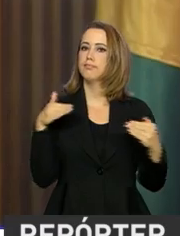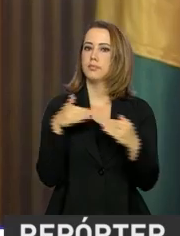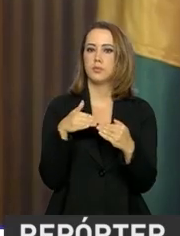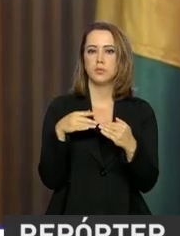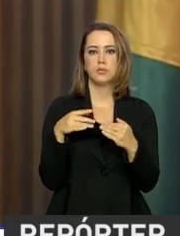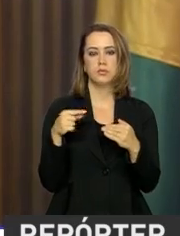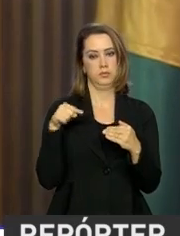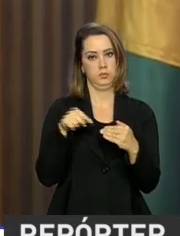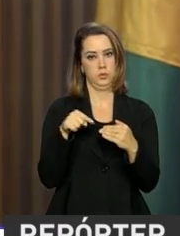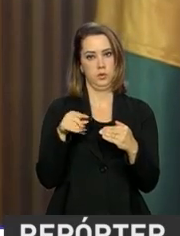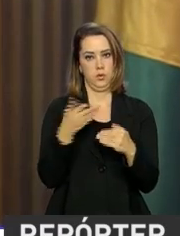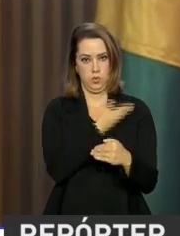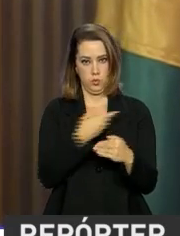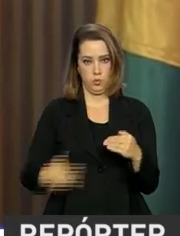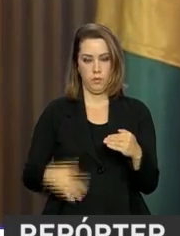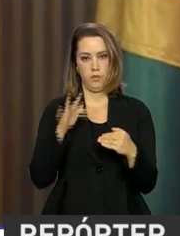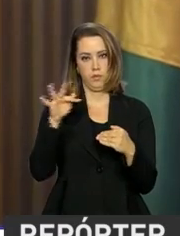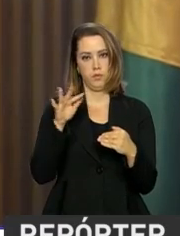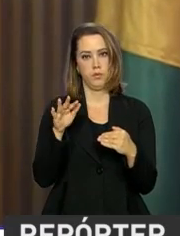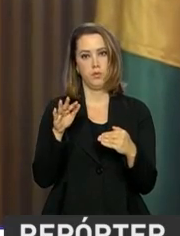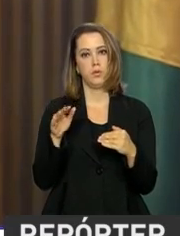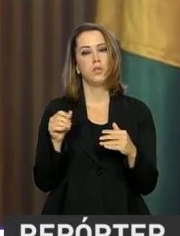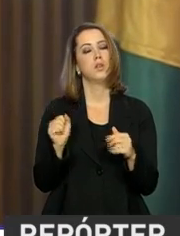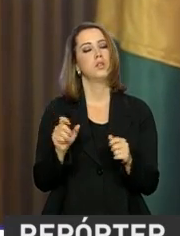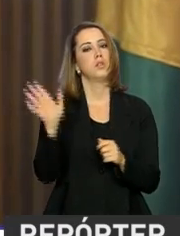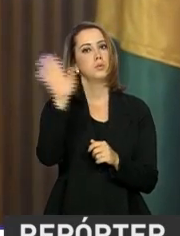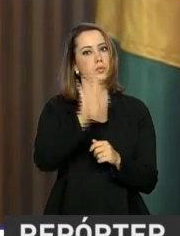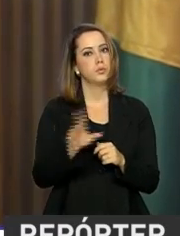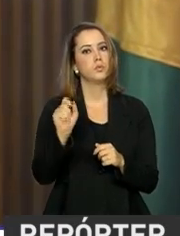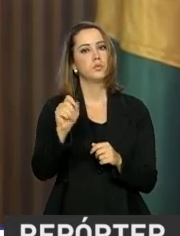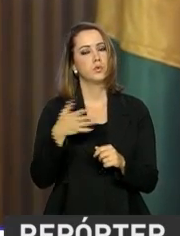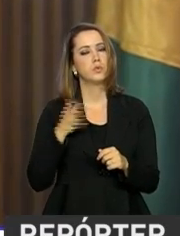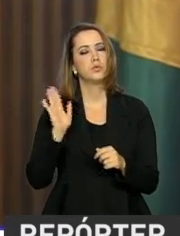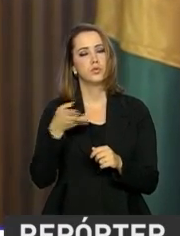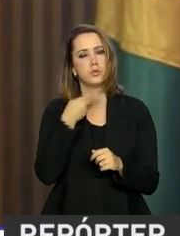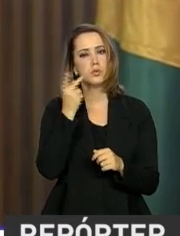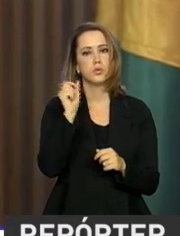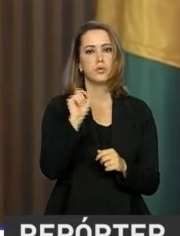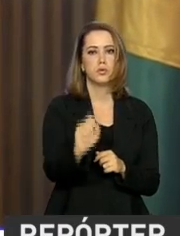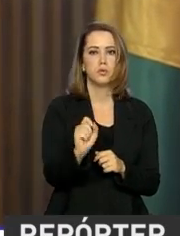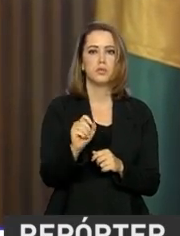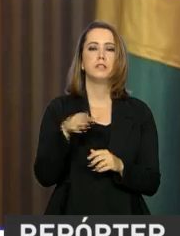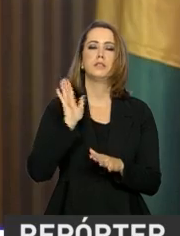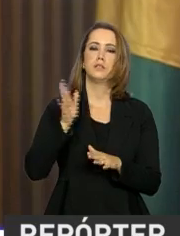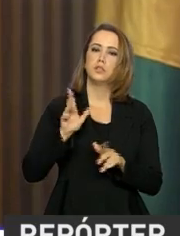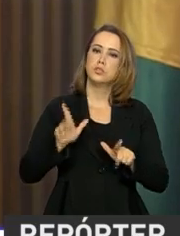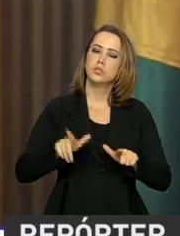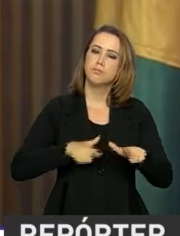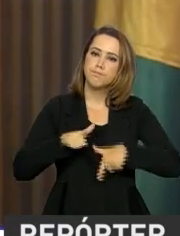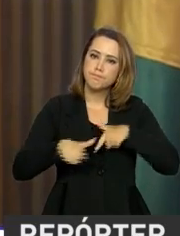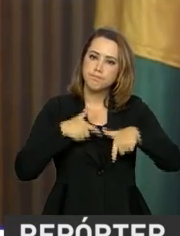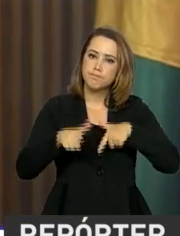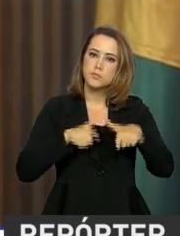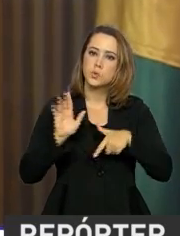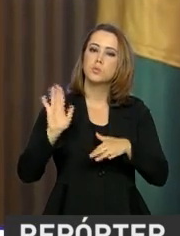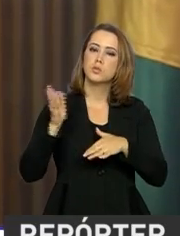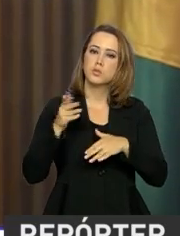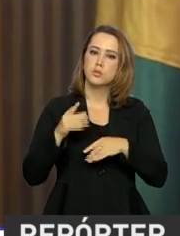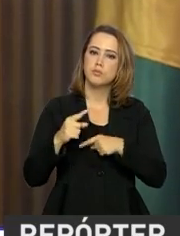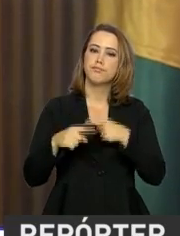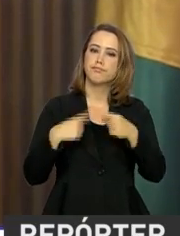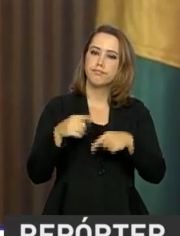conserto federativo volto a dizer que durante muito tempo se trabalhou nesse tema